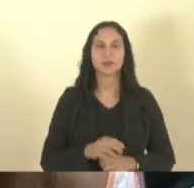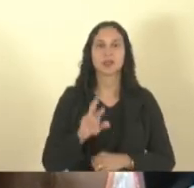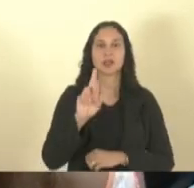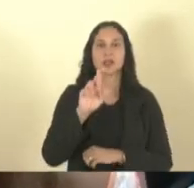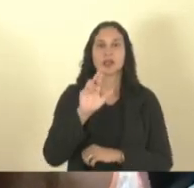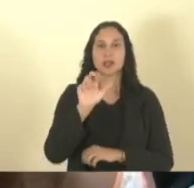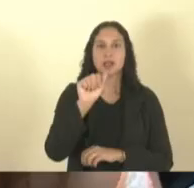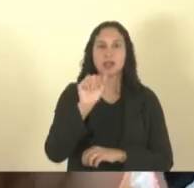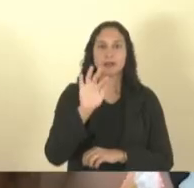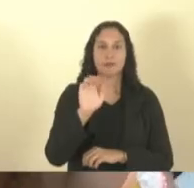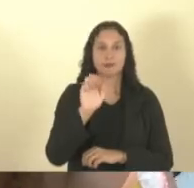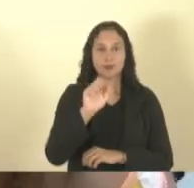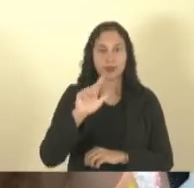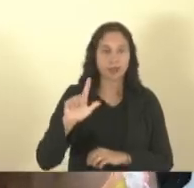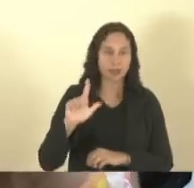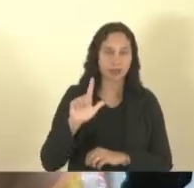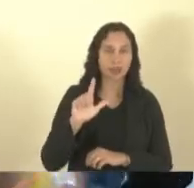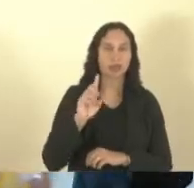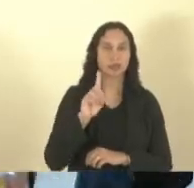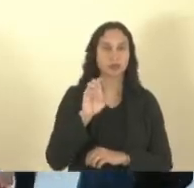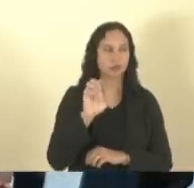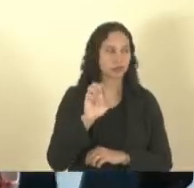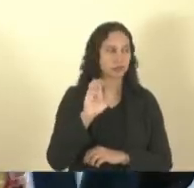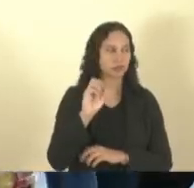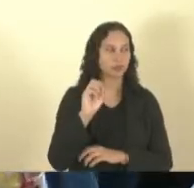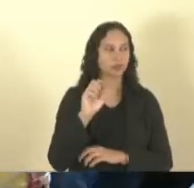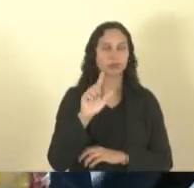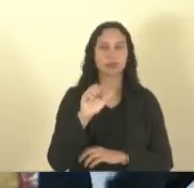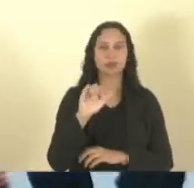Rafael de Oliveira Fontes.